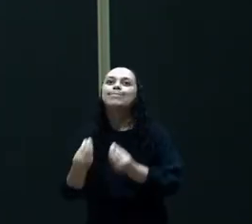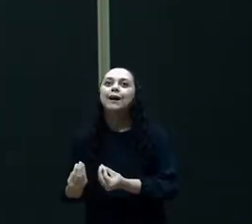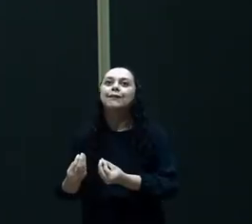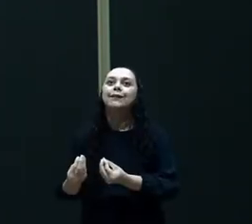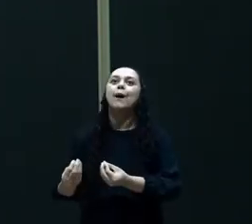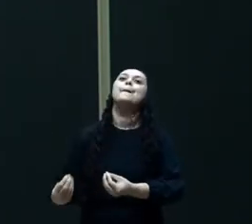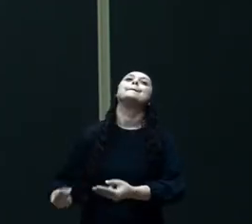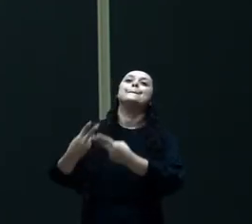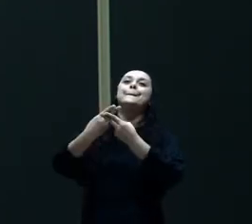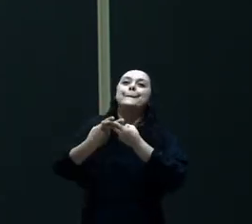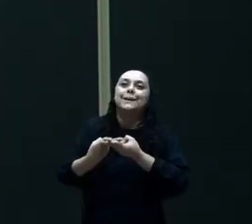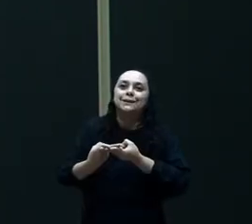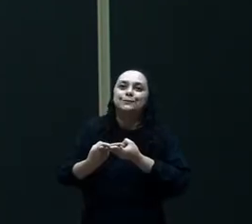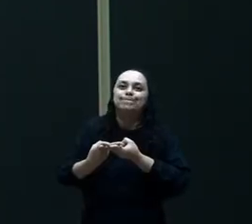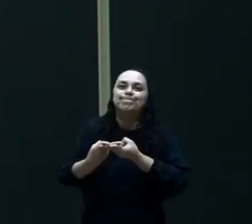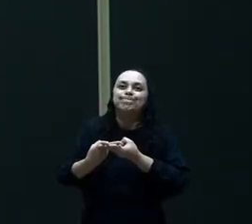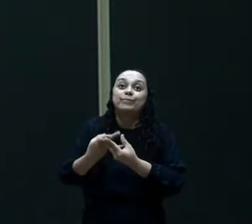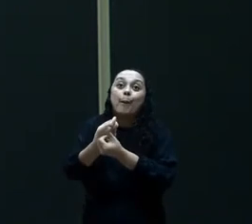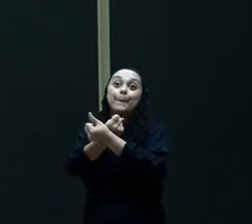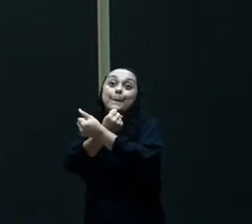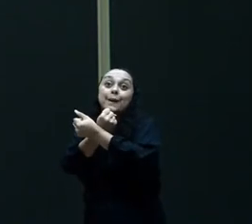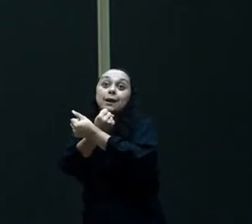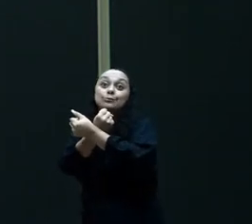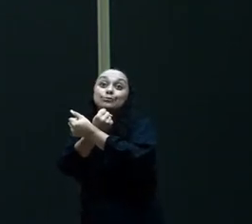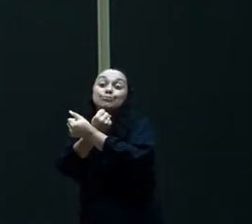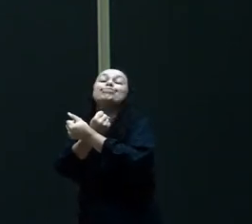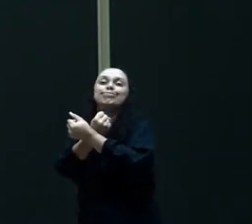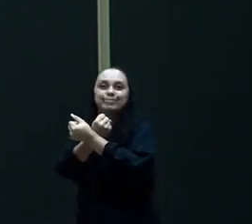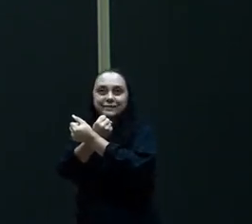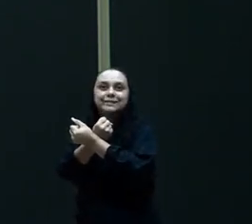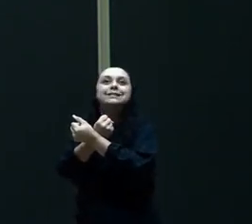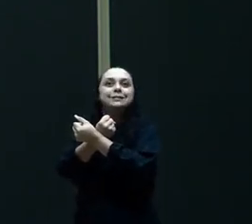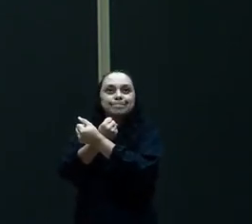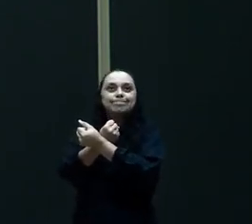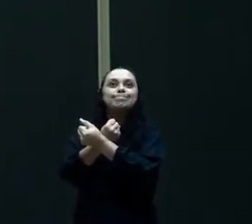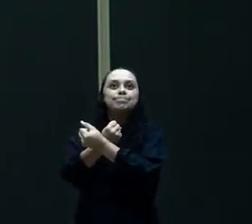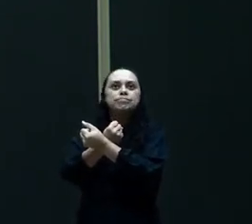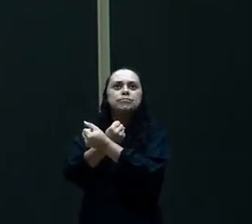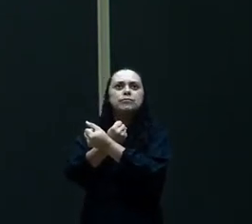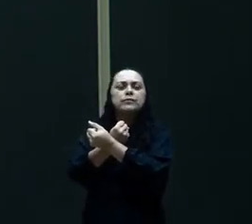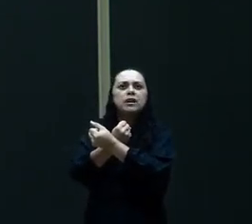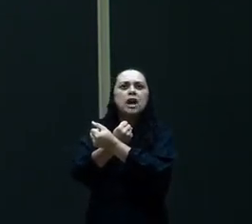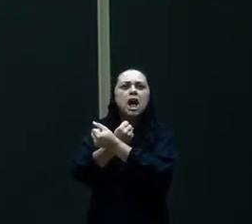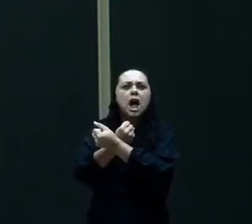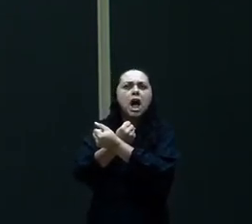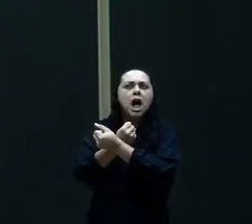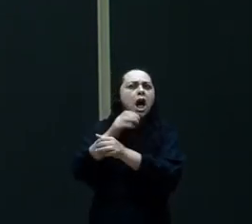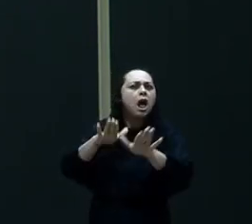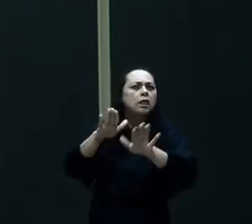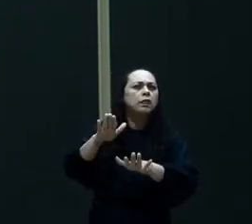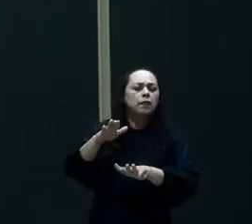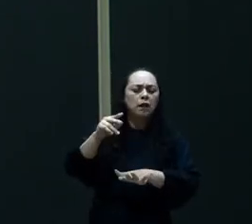fortaleza de segurança máxima e talvez passe no pensamento de